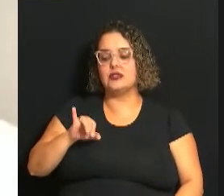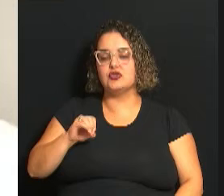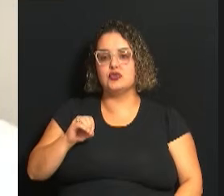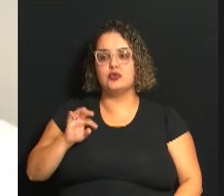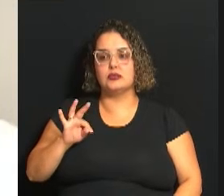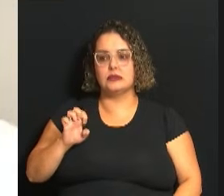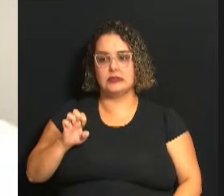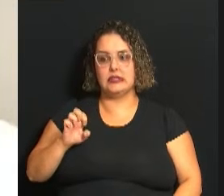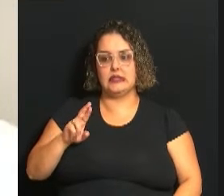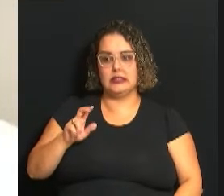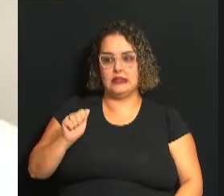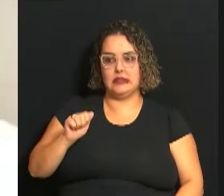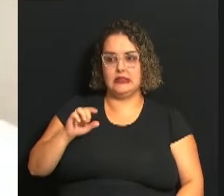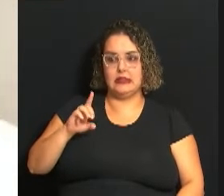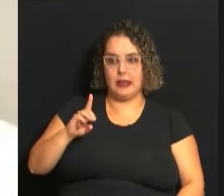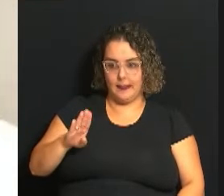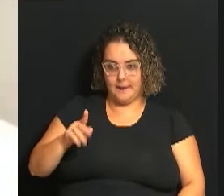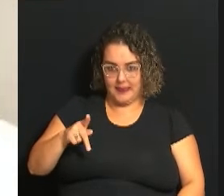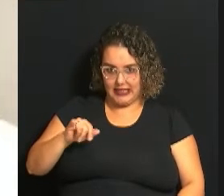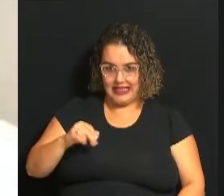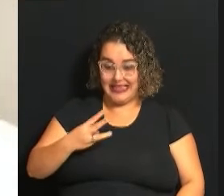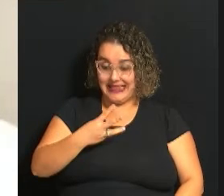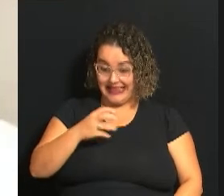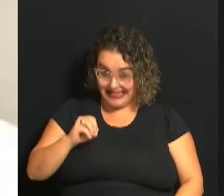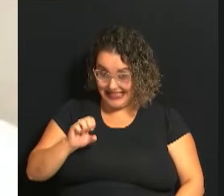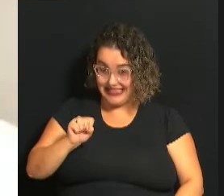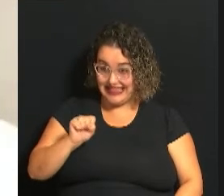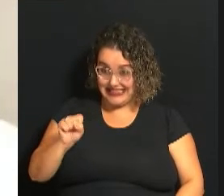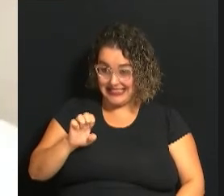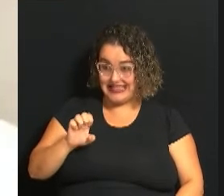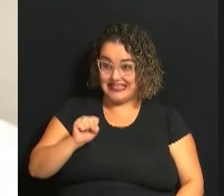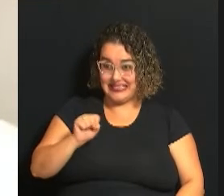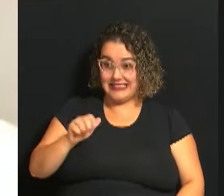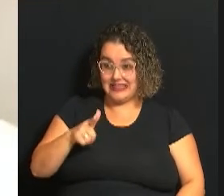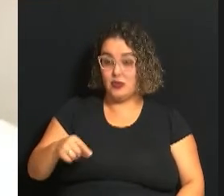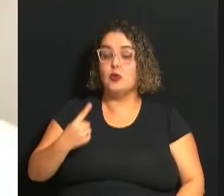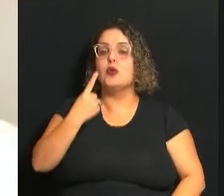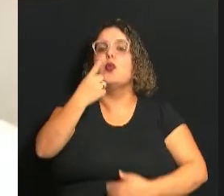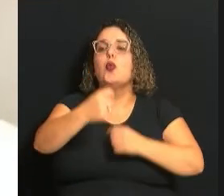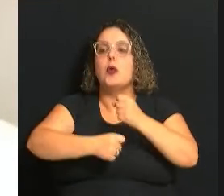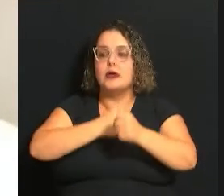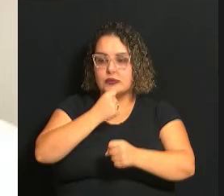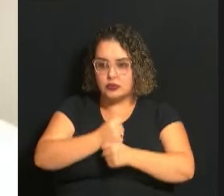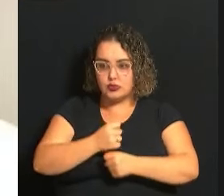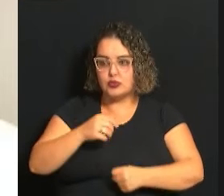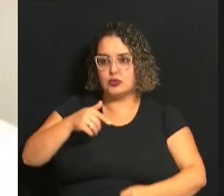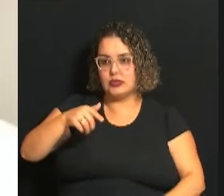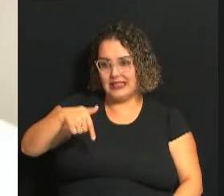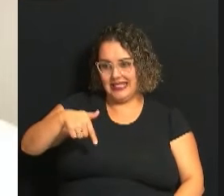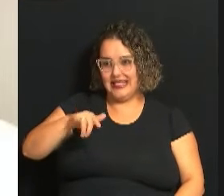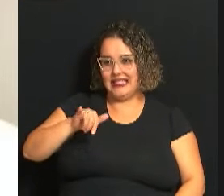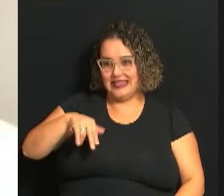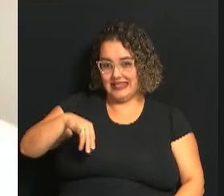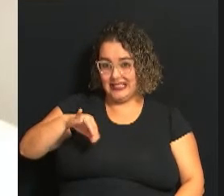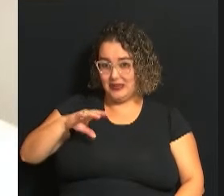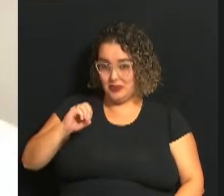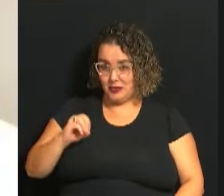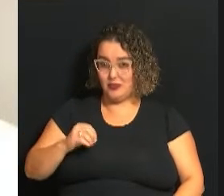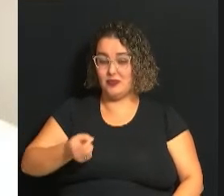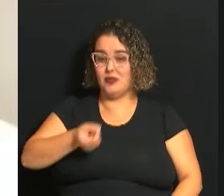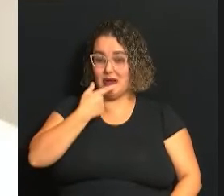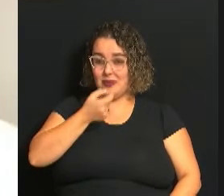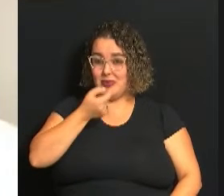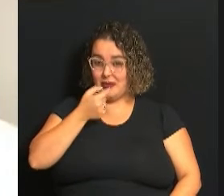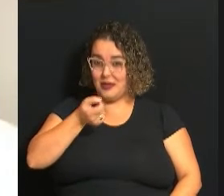3D, foram 30 sessões, e depois fiz mais 1 ano de quimioterapia via oral. Tá? Então, hoje eu